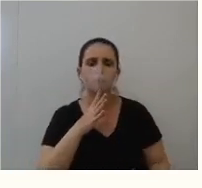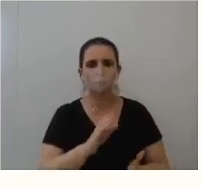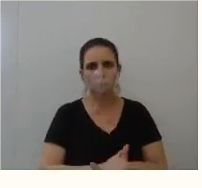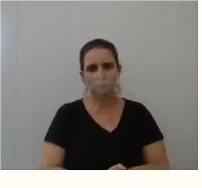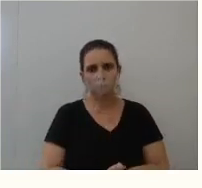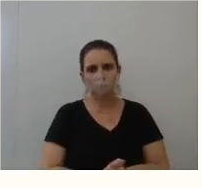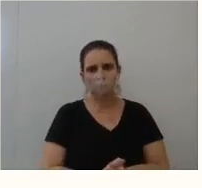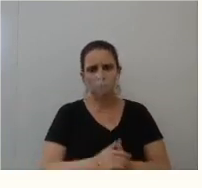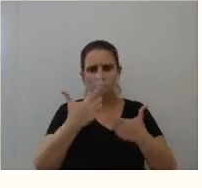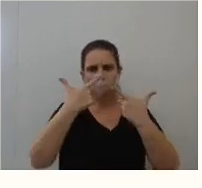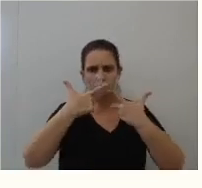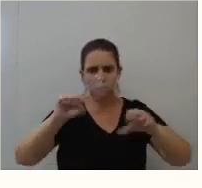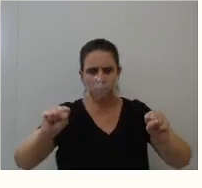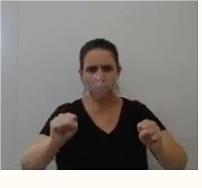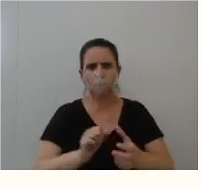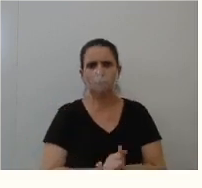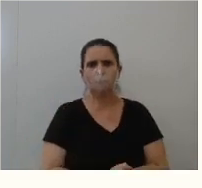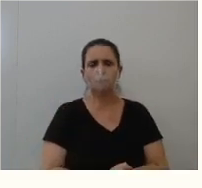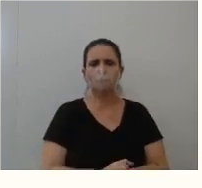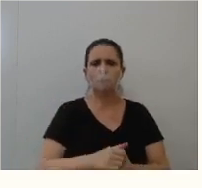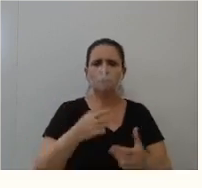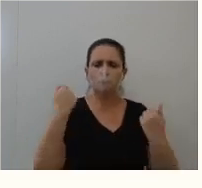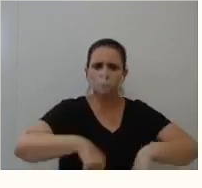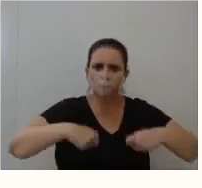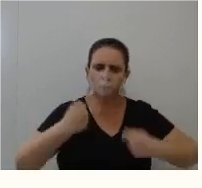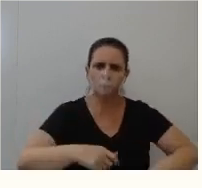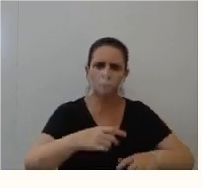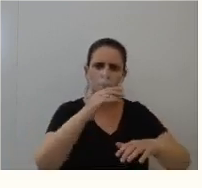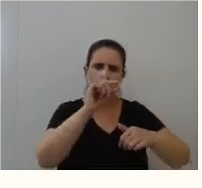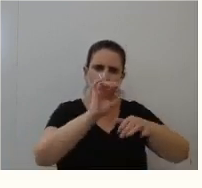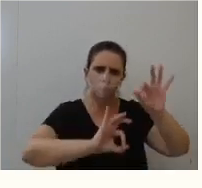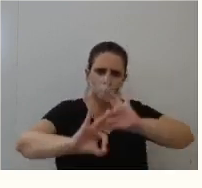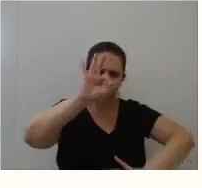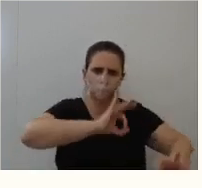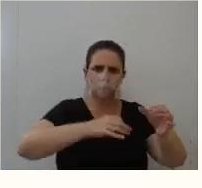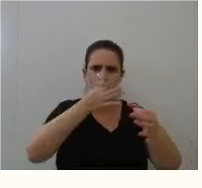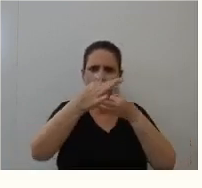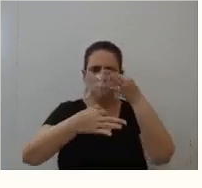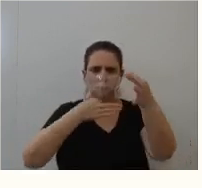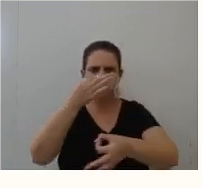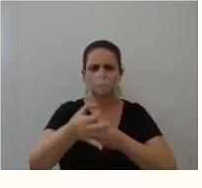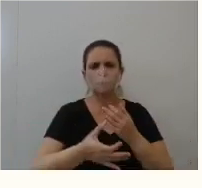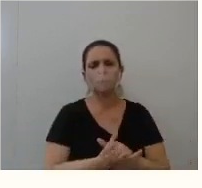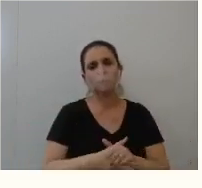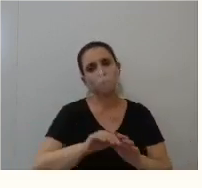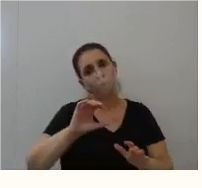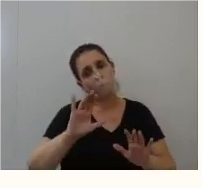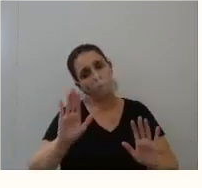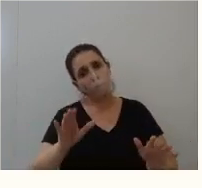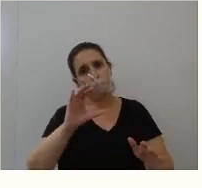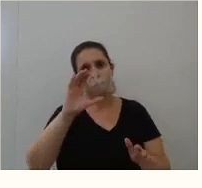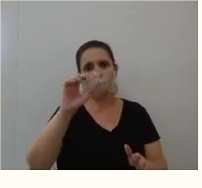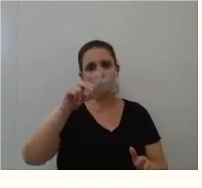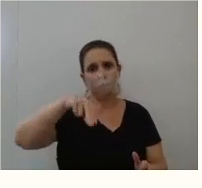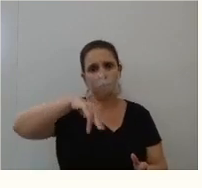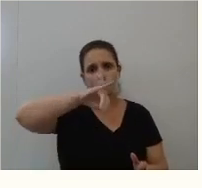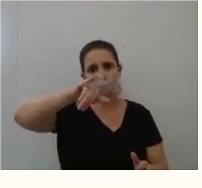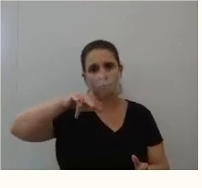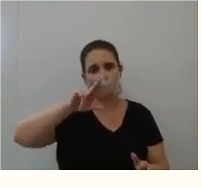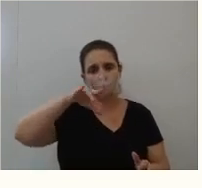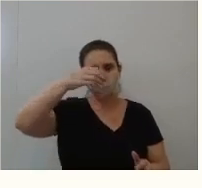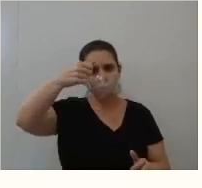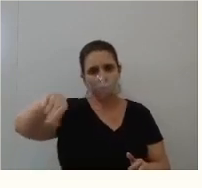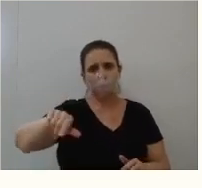mecanismos linguísticos necessários para a construção da argumentação, ou seja, conjunções,